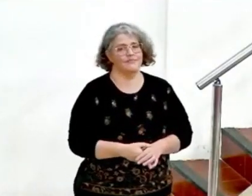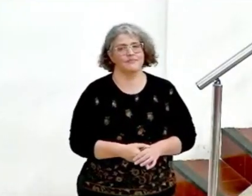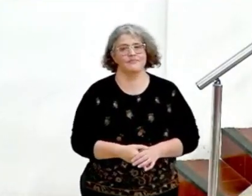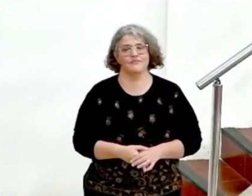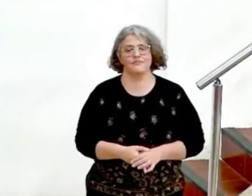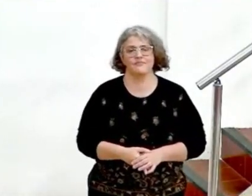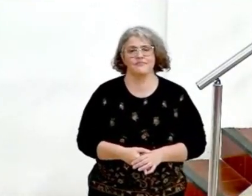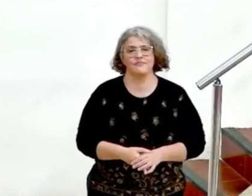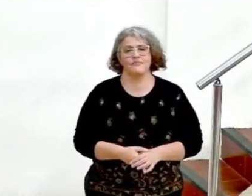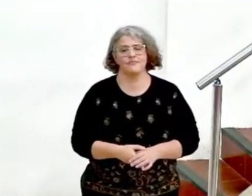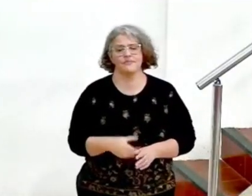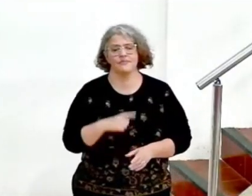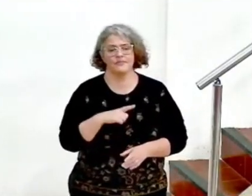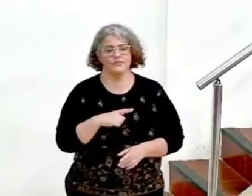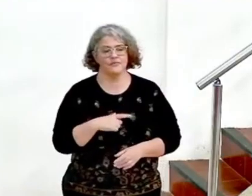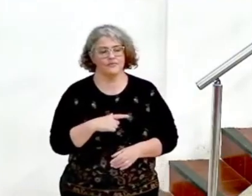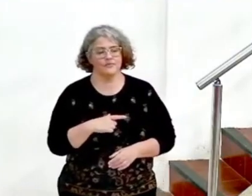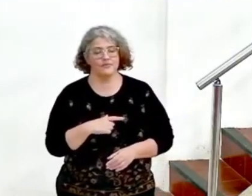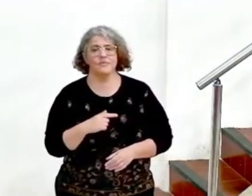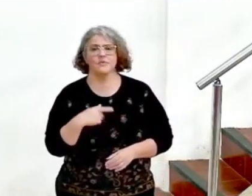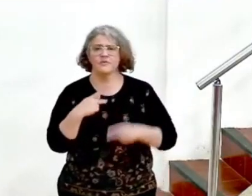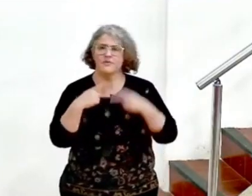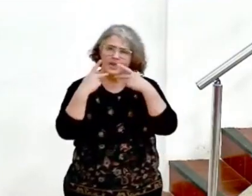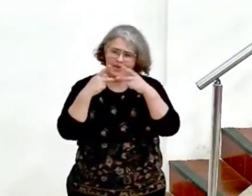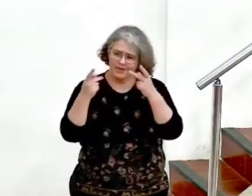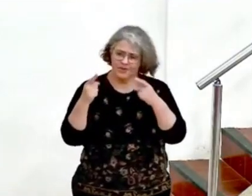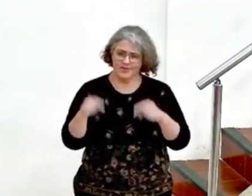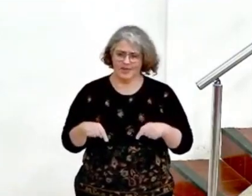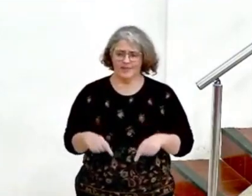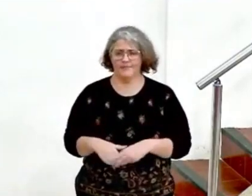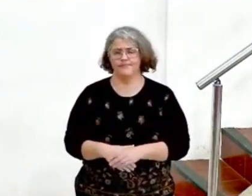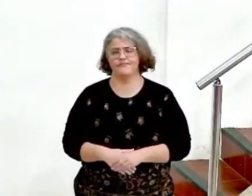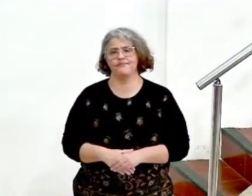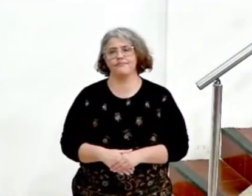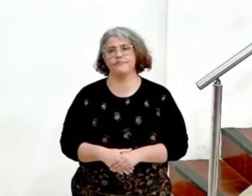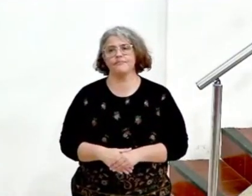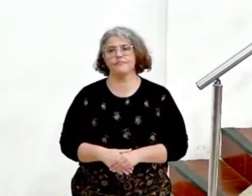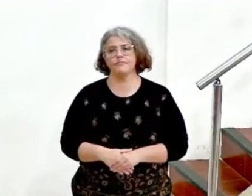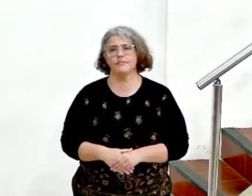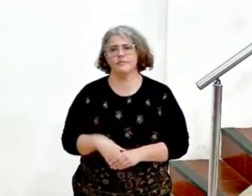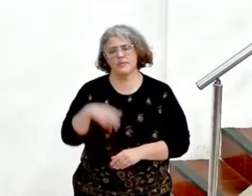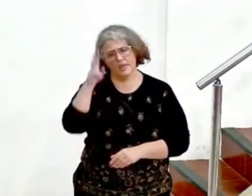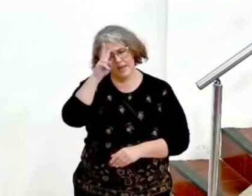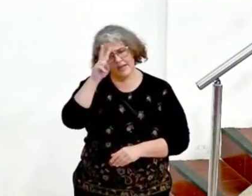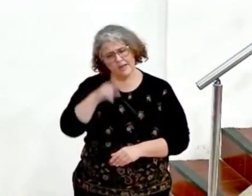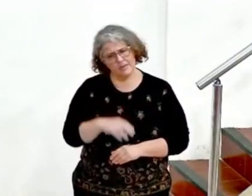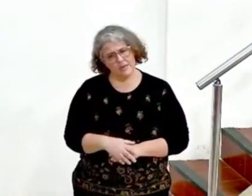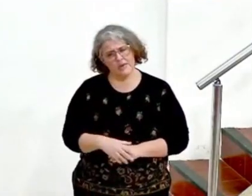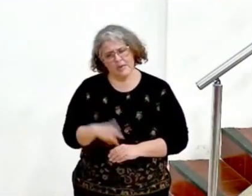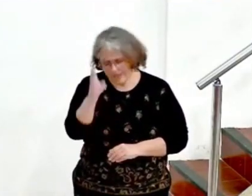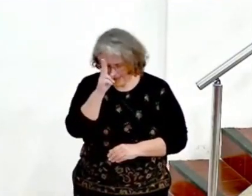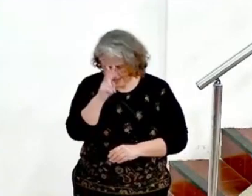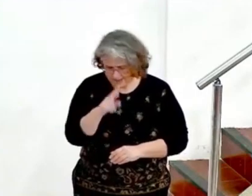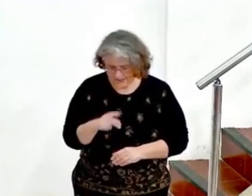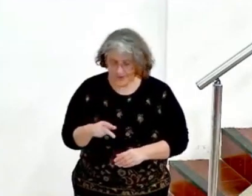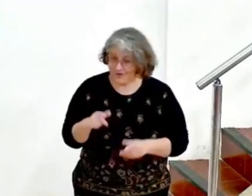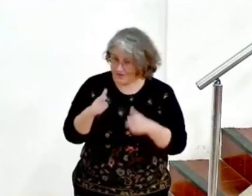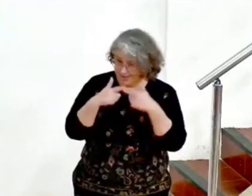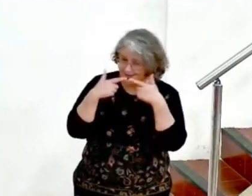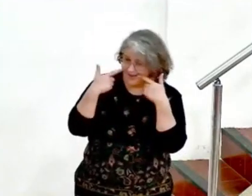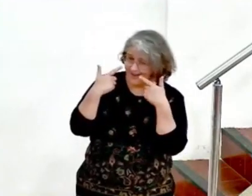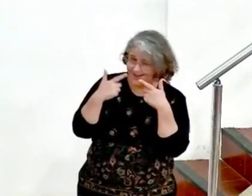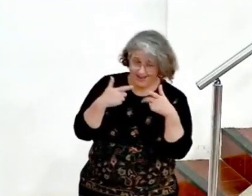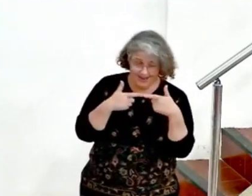cenas anteriores, como nós pontuamos aqui. Lembra do que eu disse a você? Quando você riu,